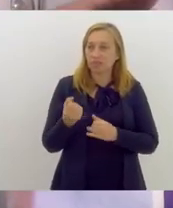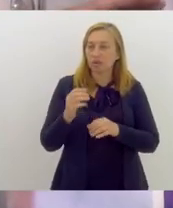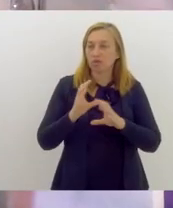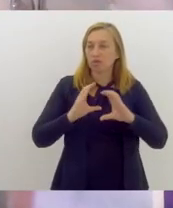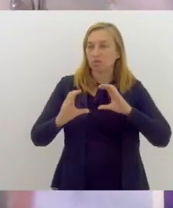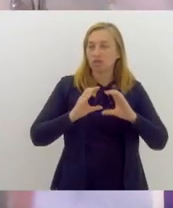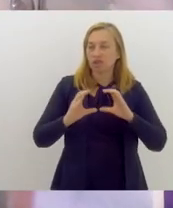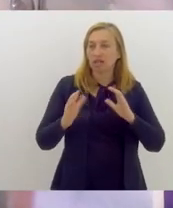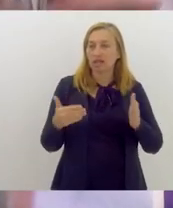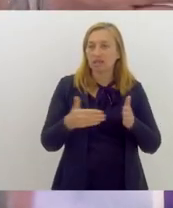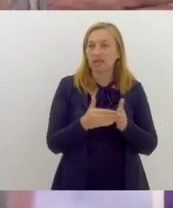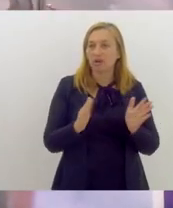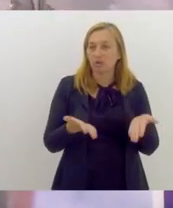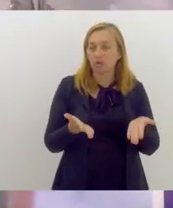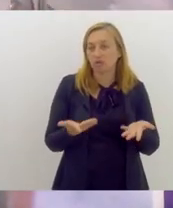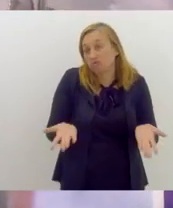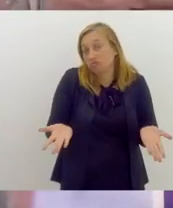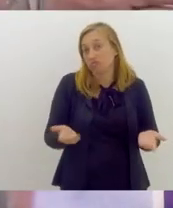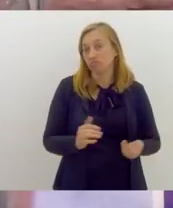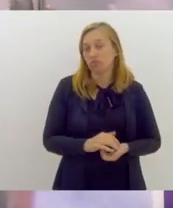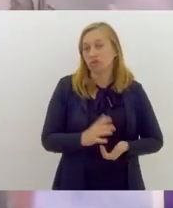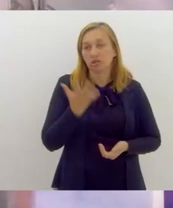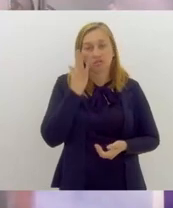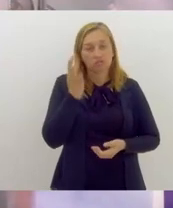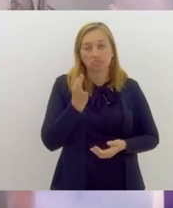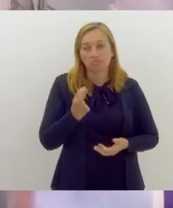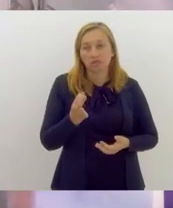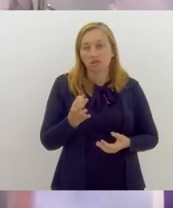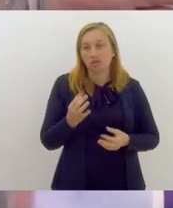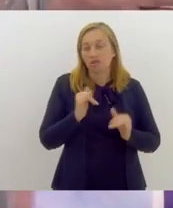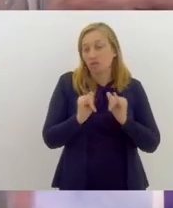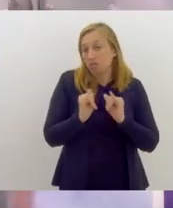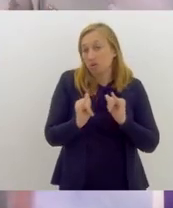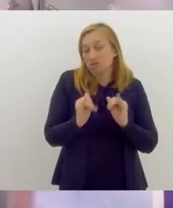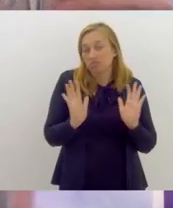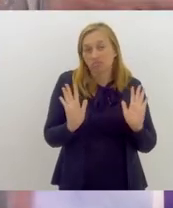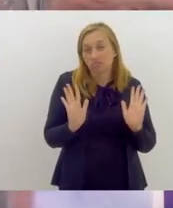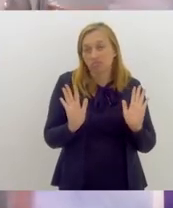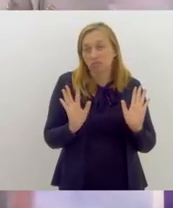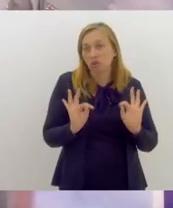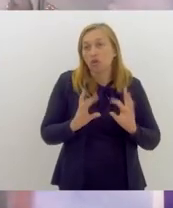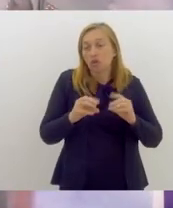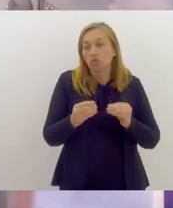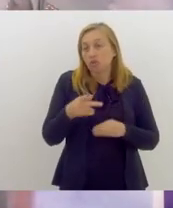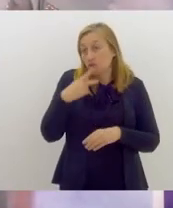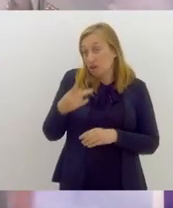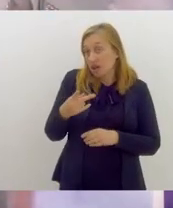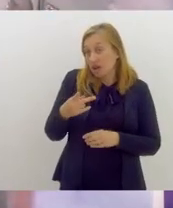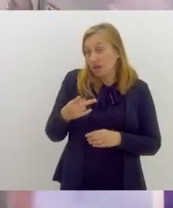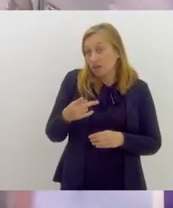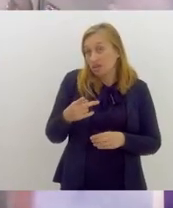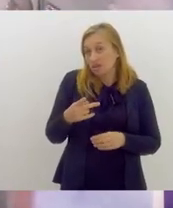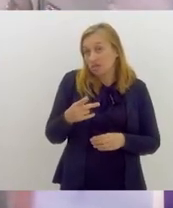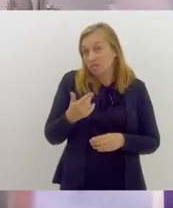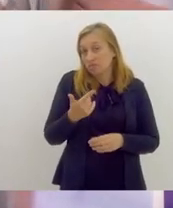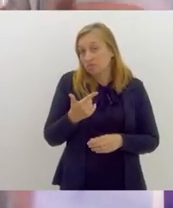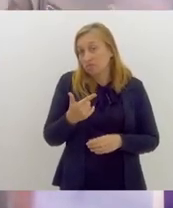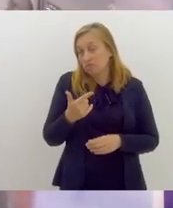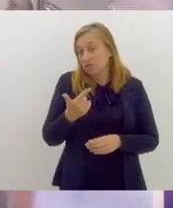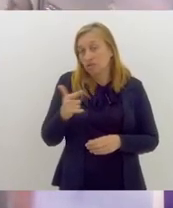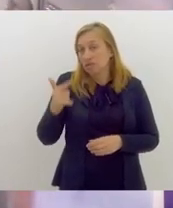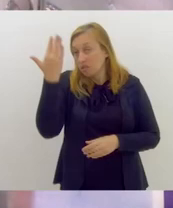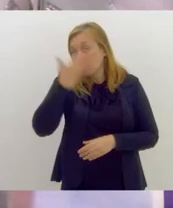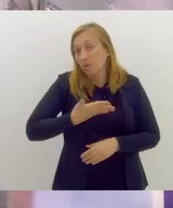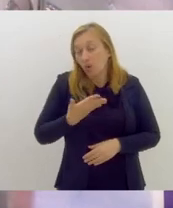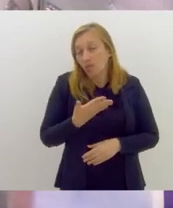oficial até a presidente data então eu não tenho informações para dar para a senhora porque tudo que eu passar para a senhora é informal e